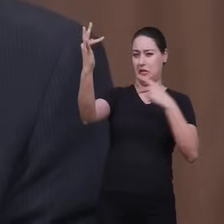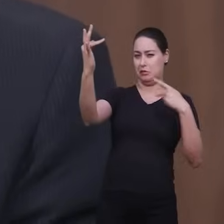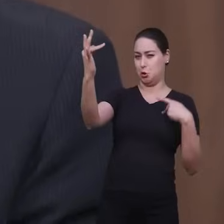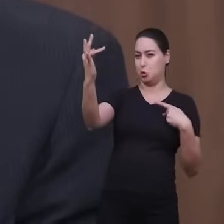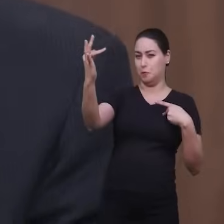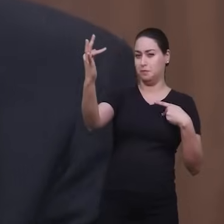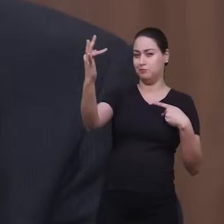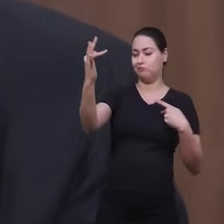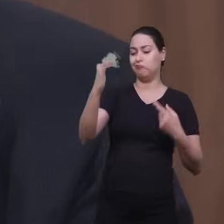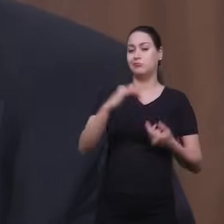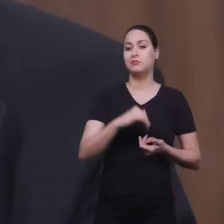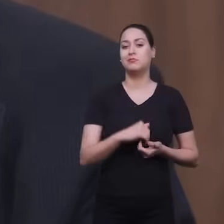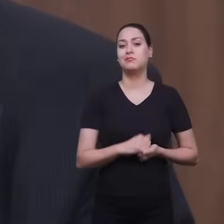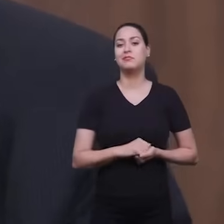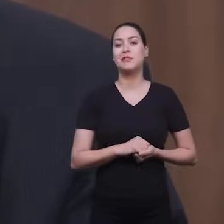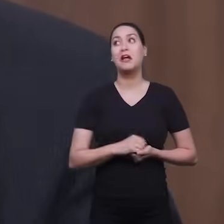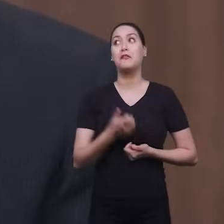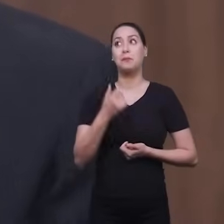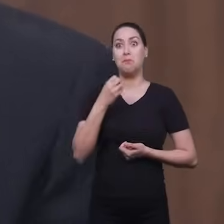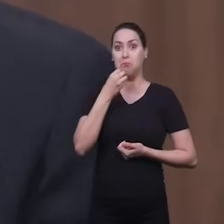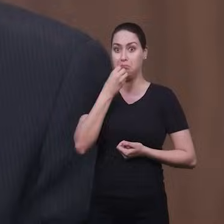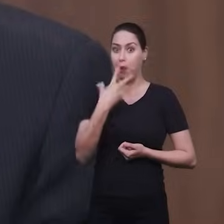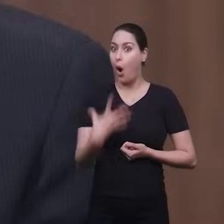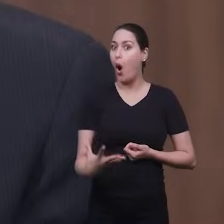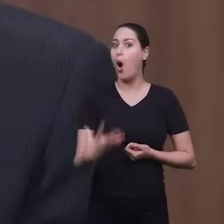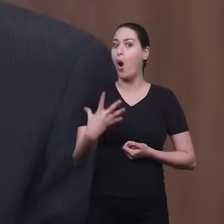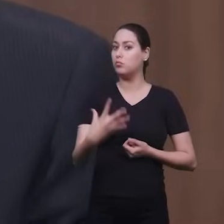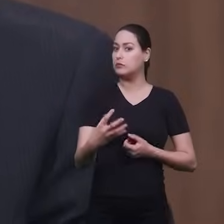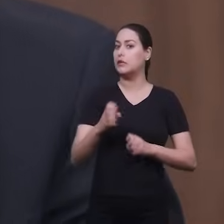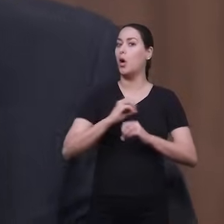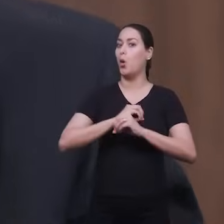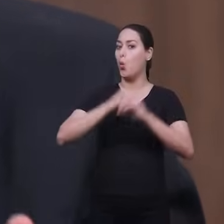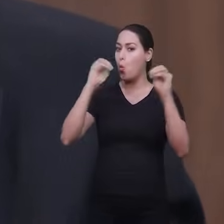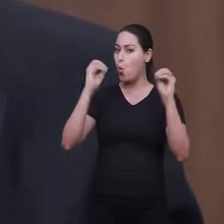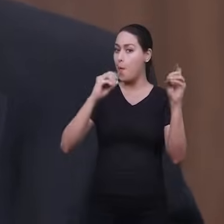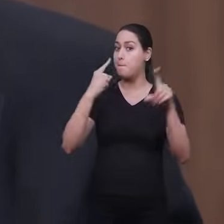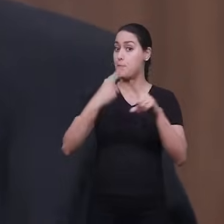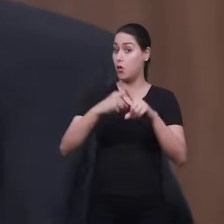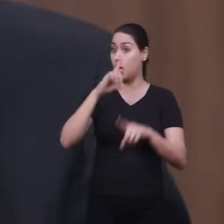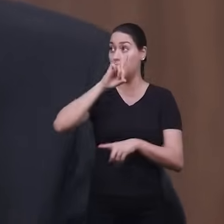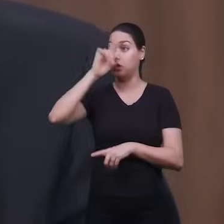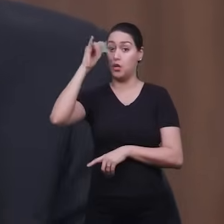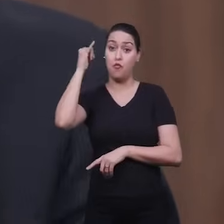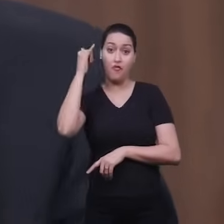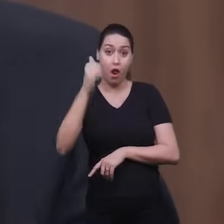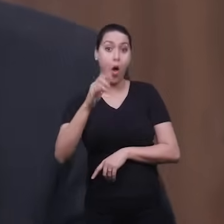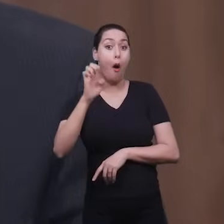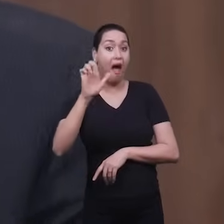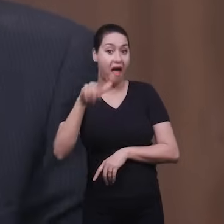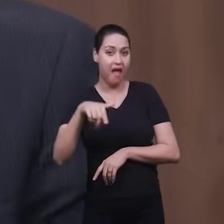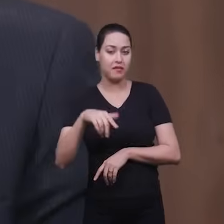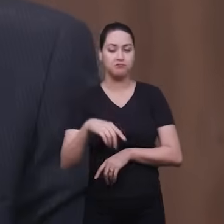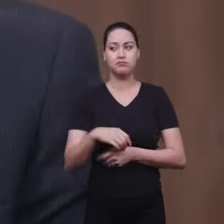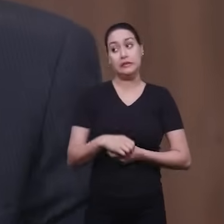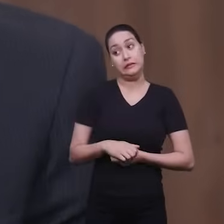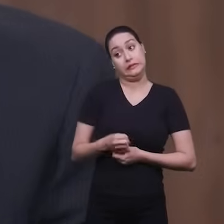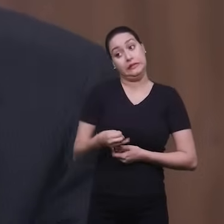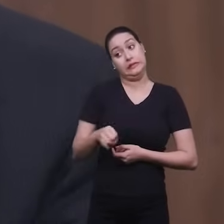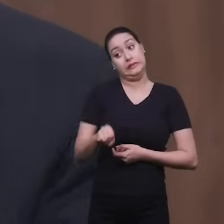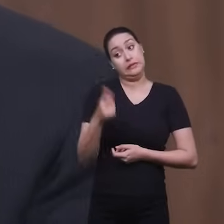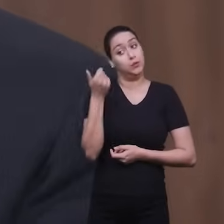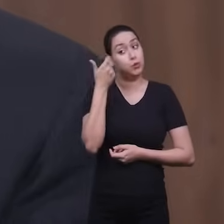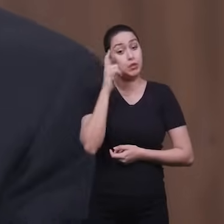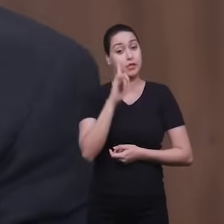episcopado e ele está dizendo algo excelente porque o Deus declarou que é Ah mas seu não alcançar